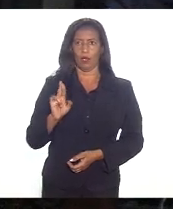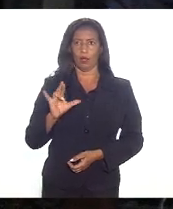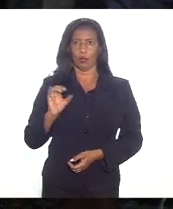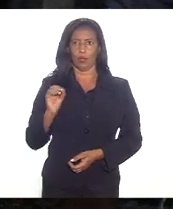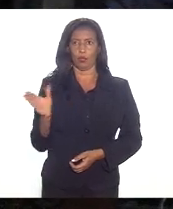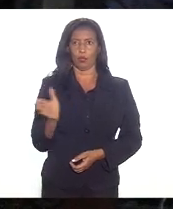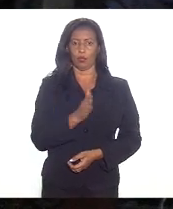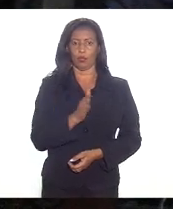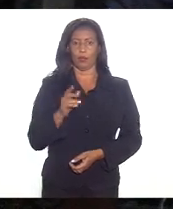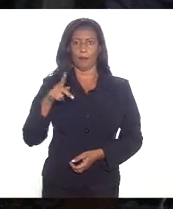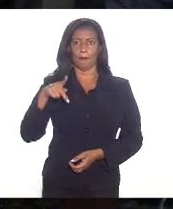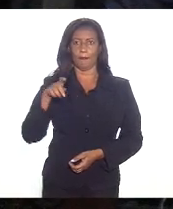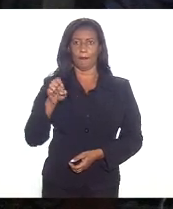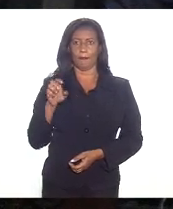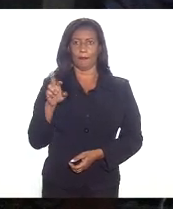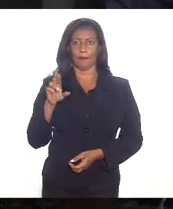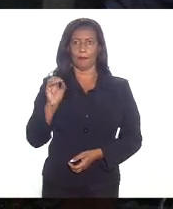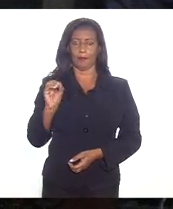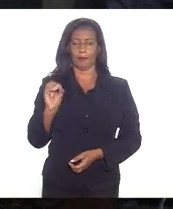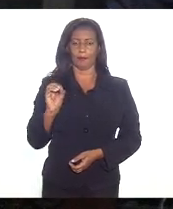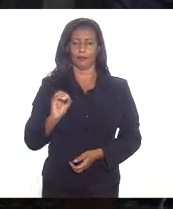Deputado Pedro Ricardo.